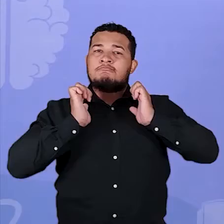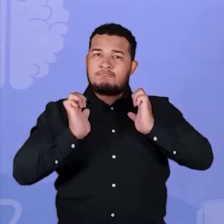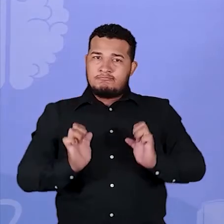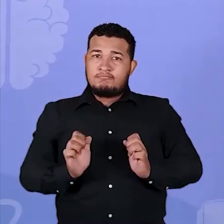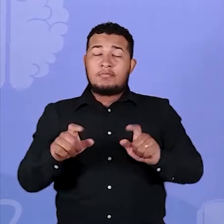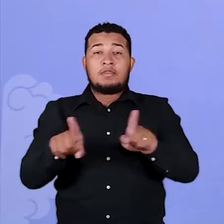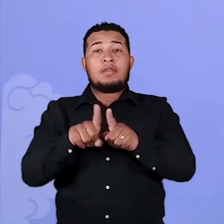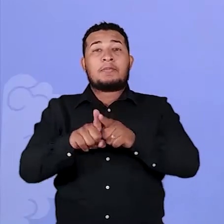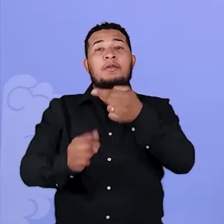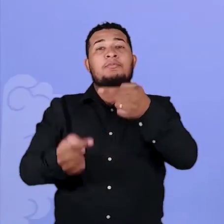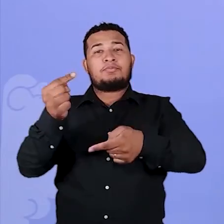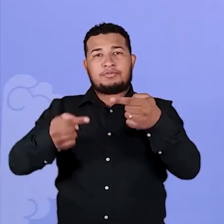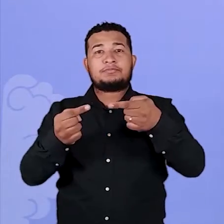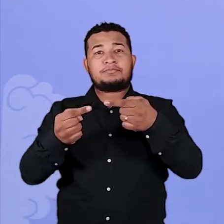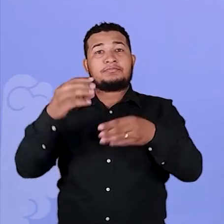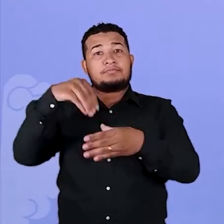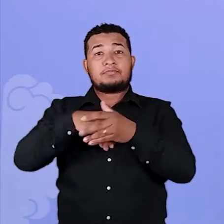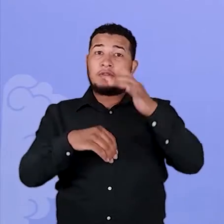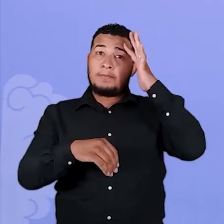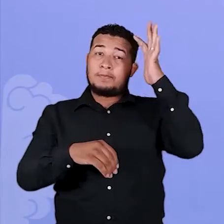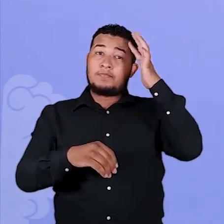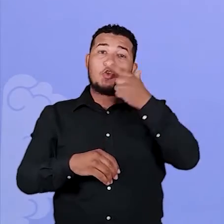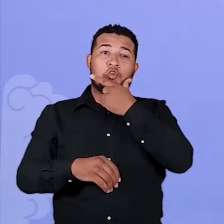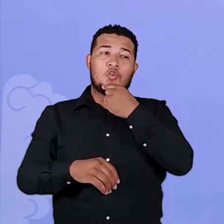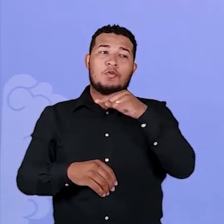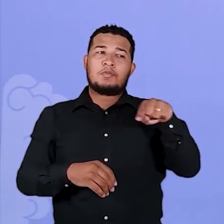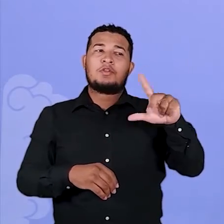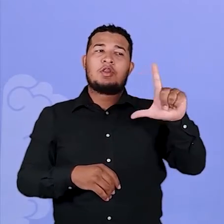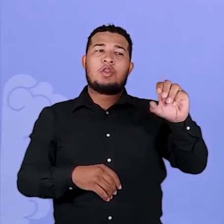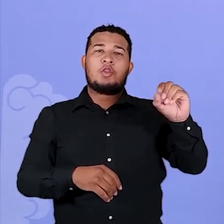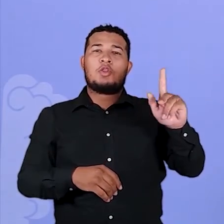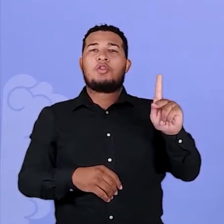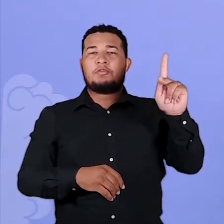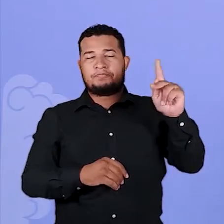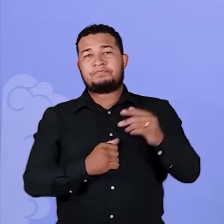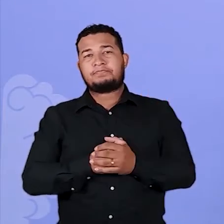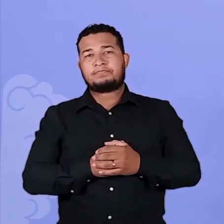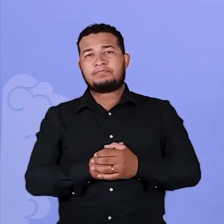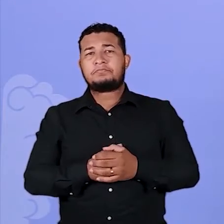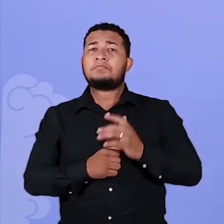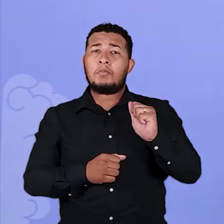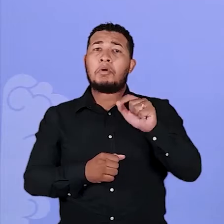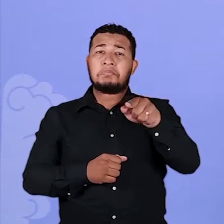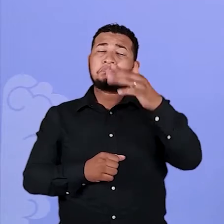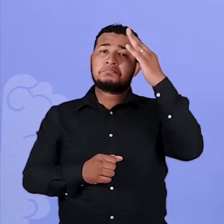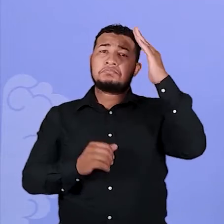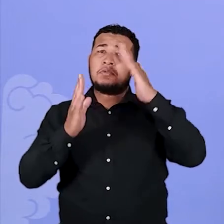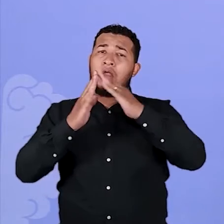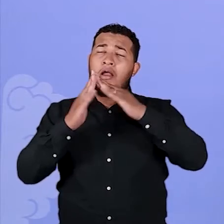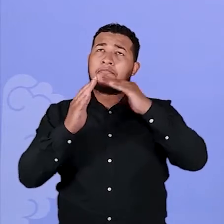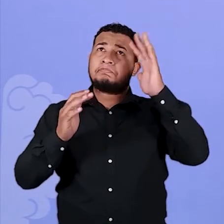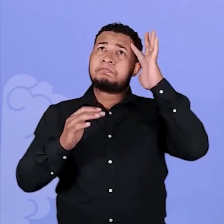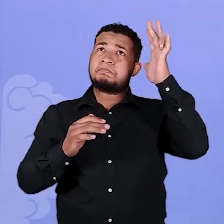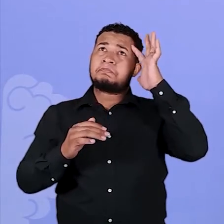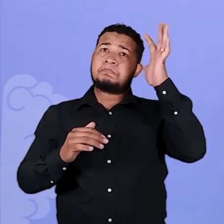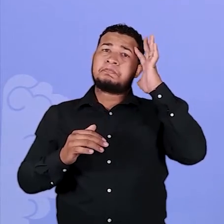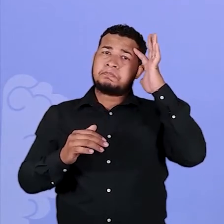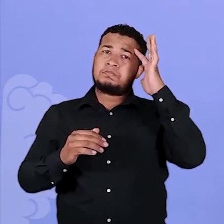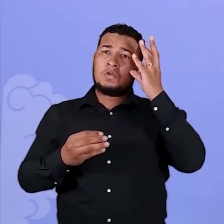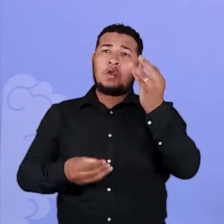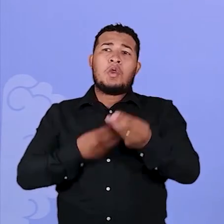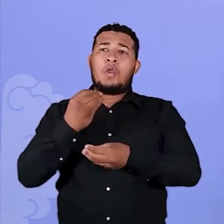quanto política, no pensamento de John Locke. Você pode, aí em casa, tentar